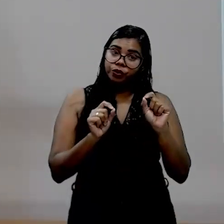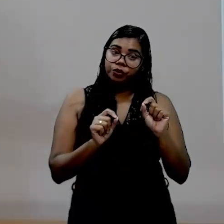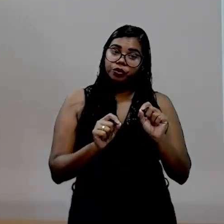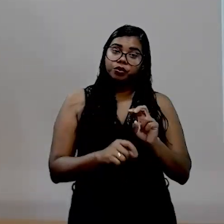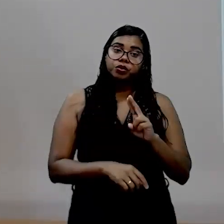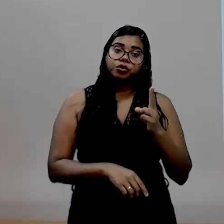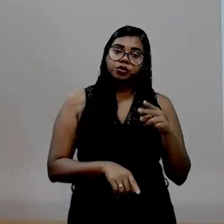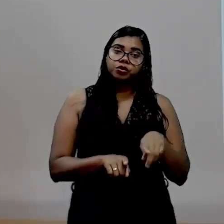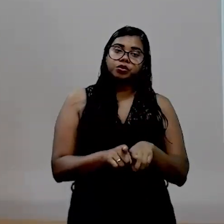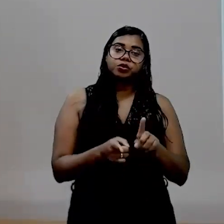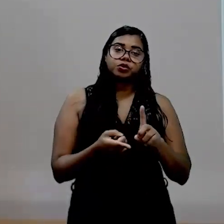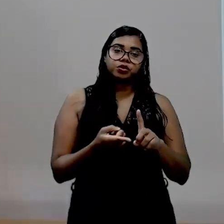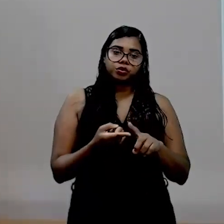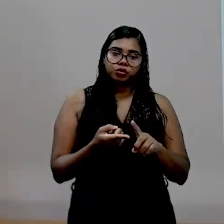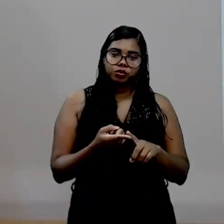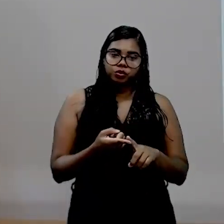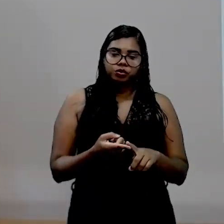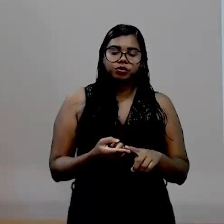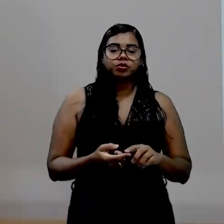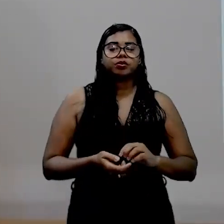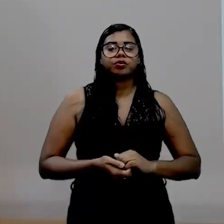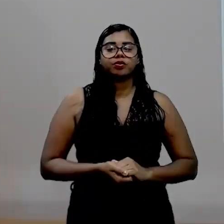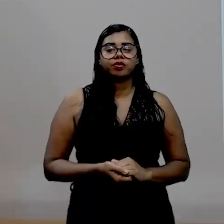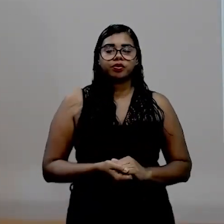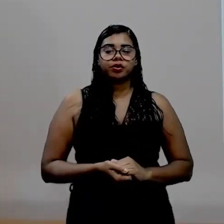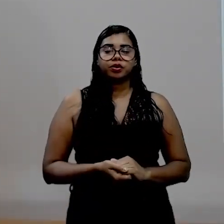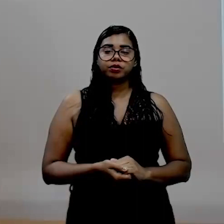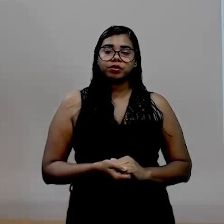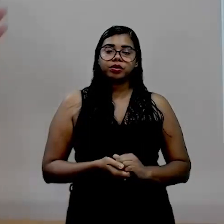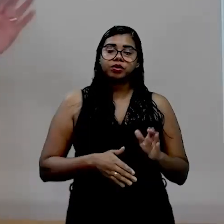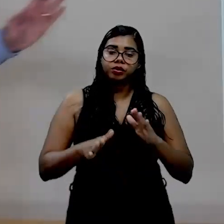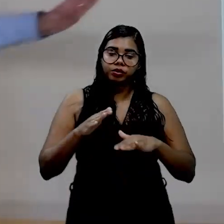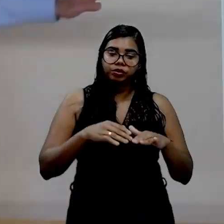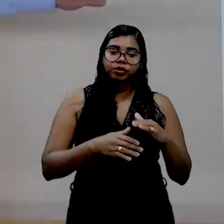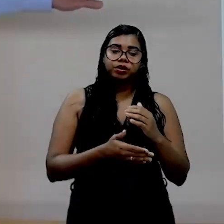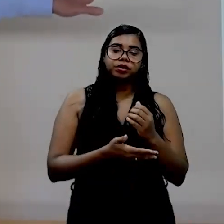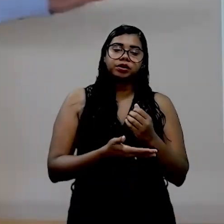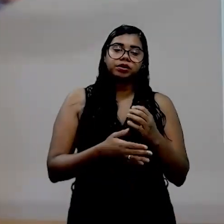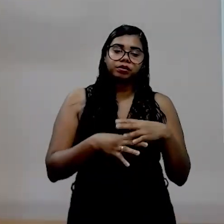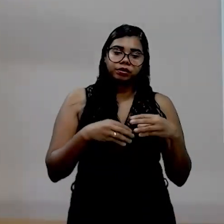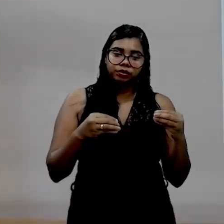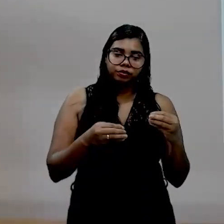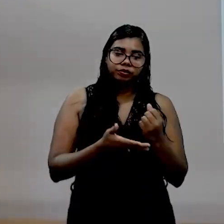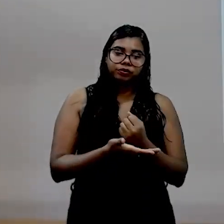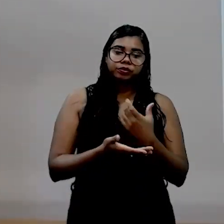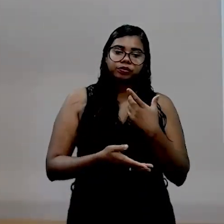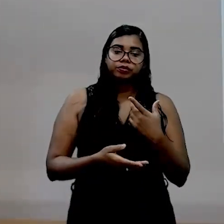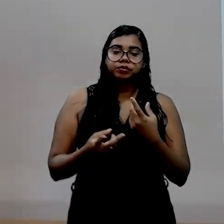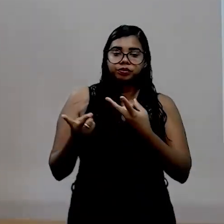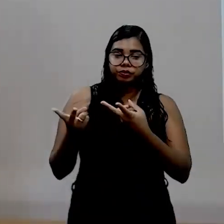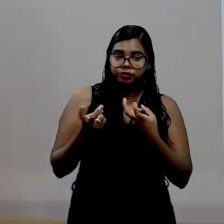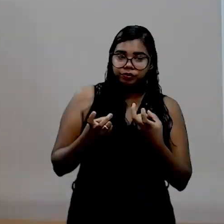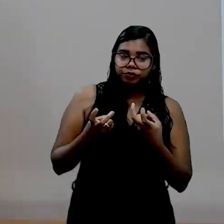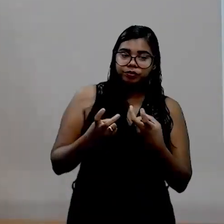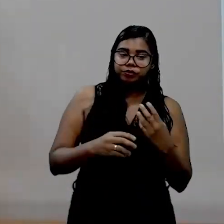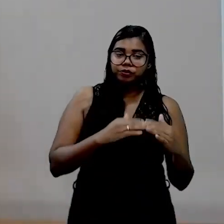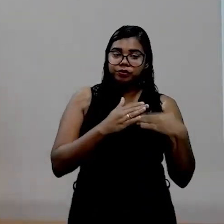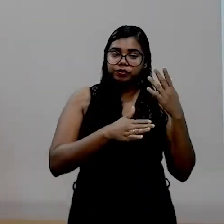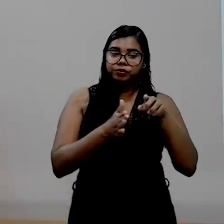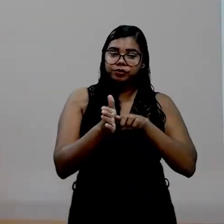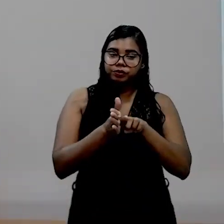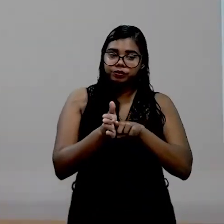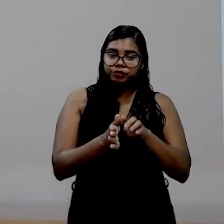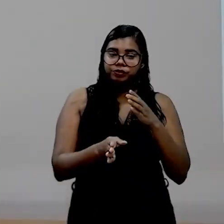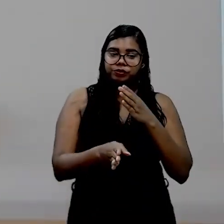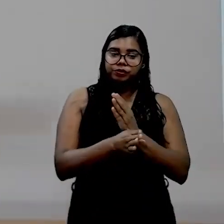uma suspeita de um nódulo de hiperplasia também benigna. Tá? Então isso aqui, quando você percebe isso, aí você vai avançar na investigação.